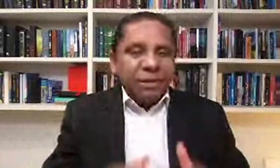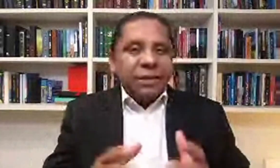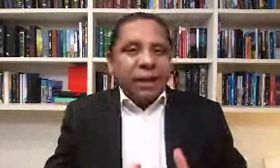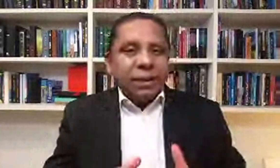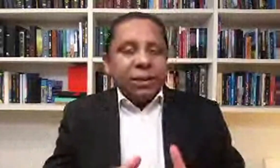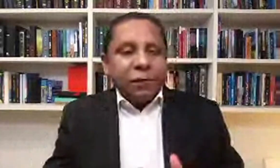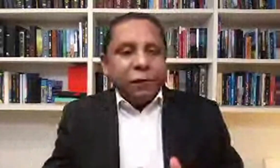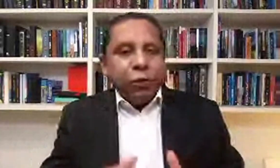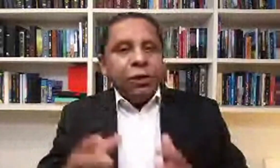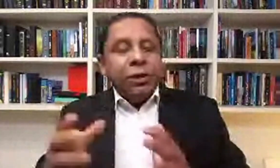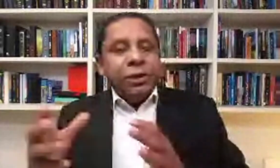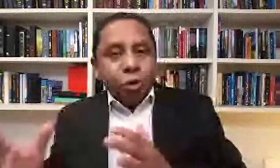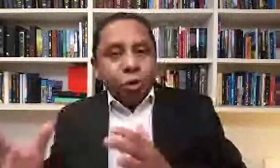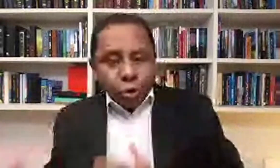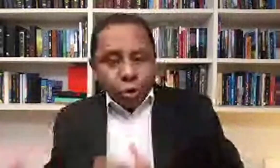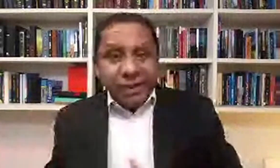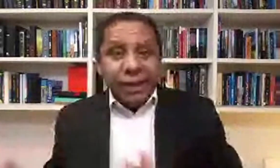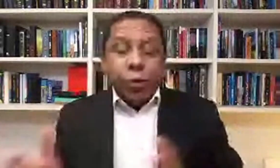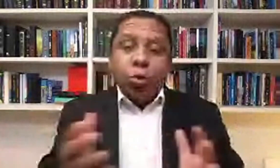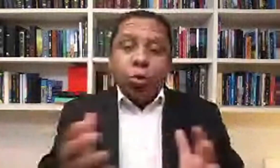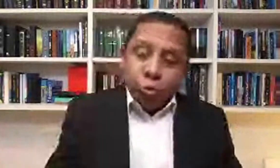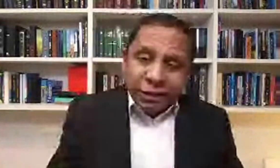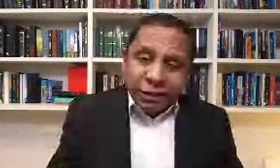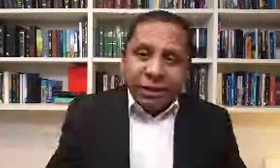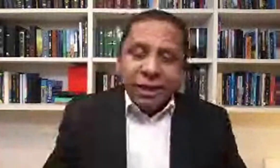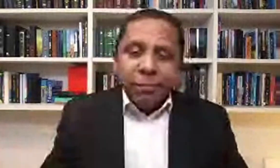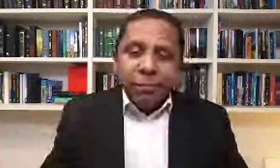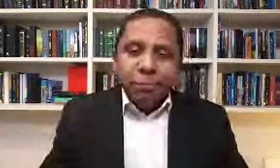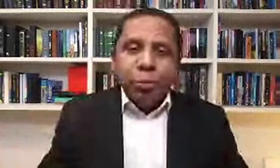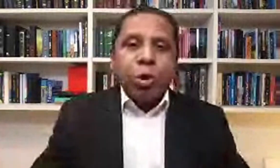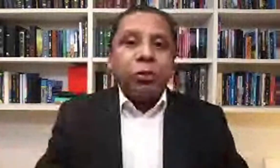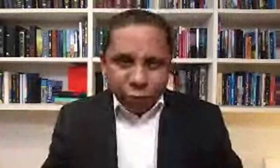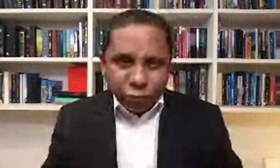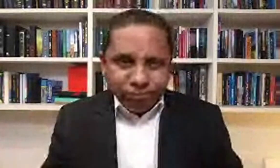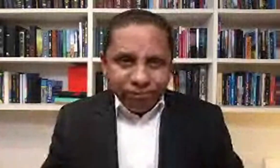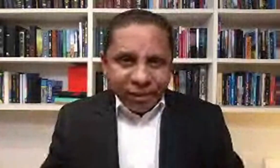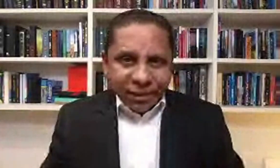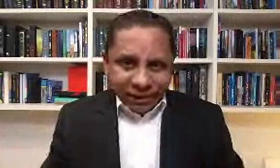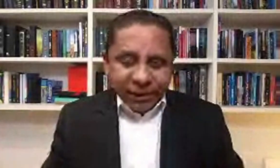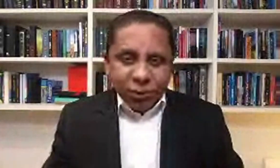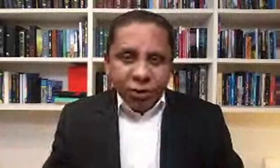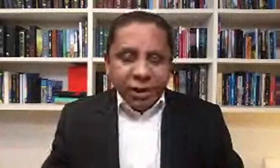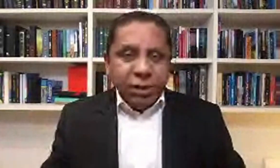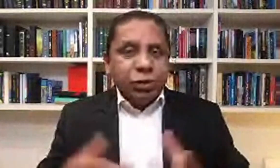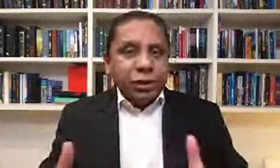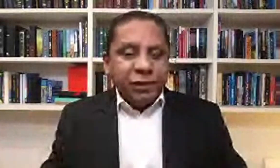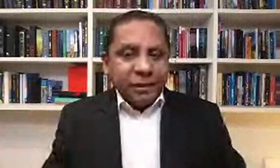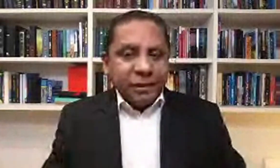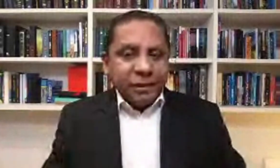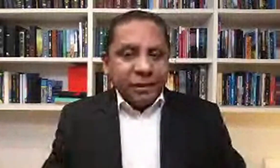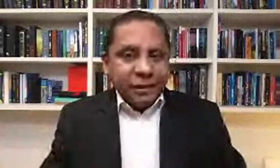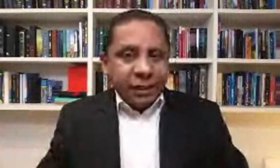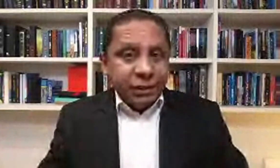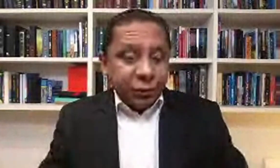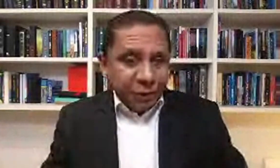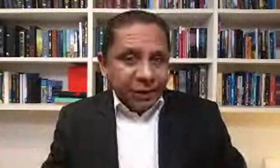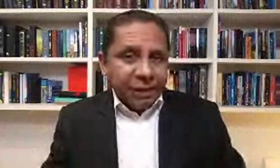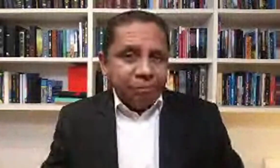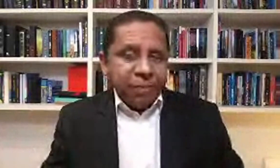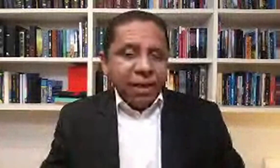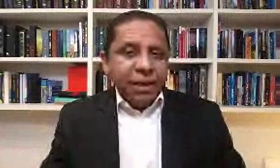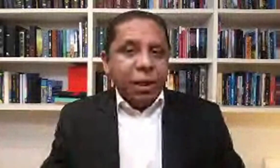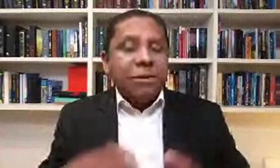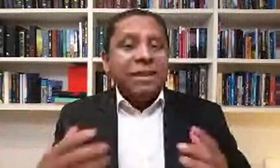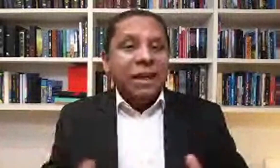é uma cidade que já foi destruída e reconstruída por causa do outro. entendeu? Eu estive na cidade de